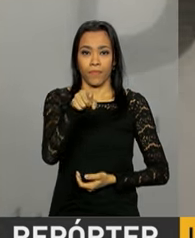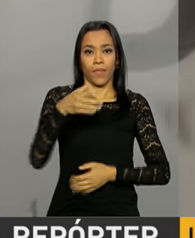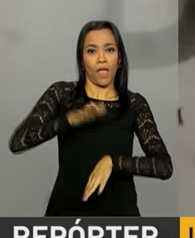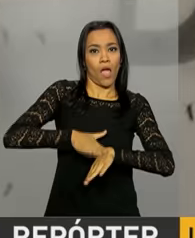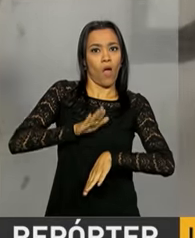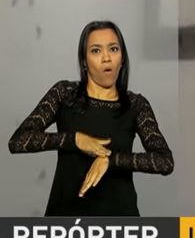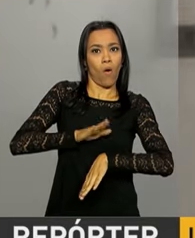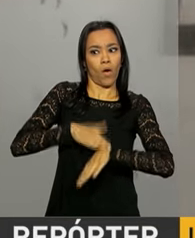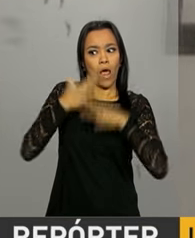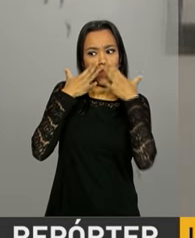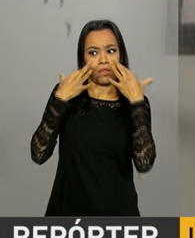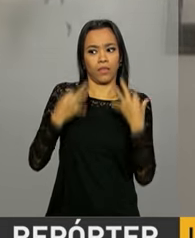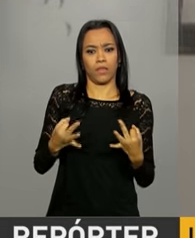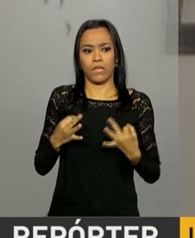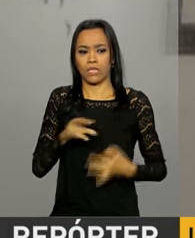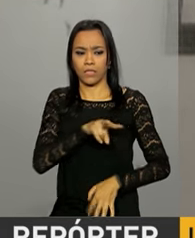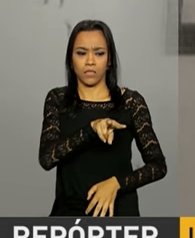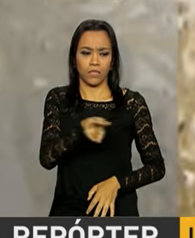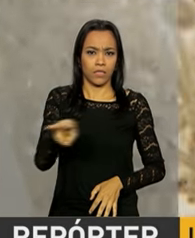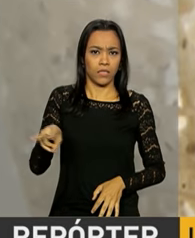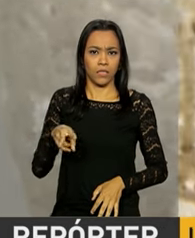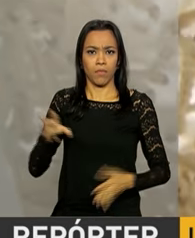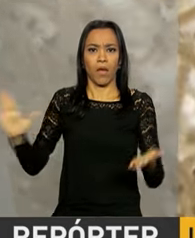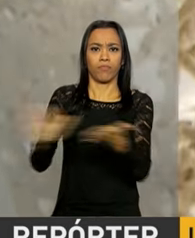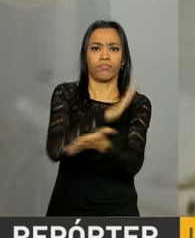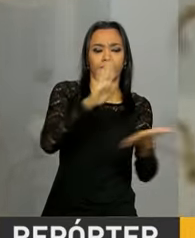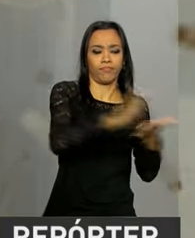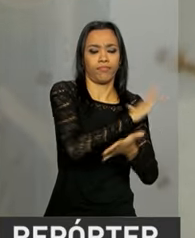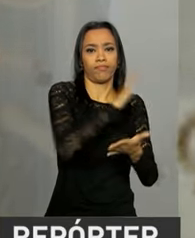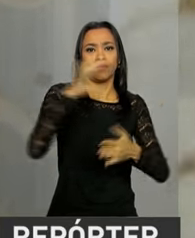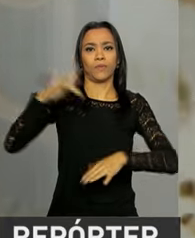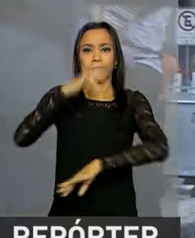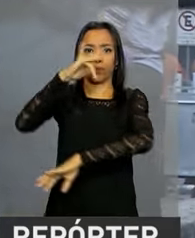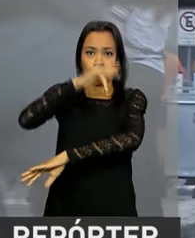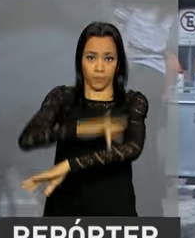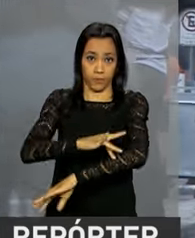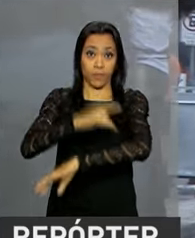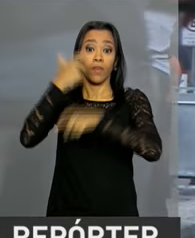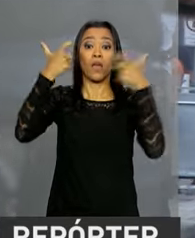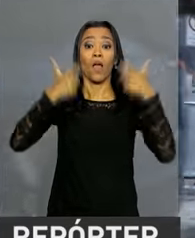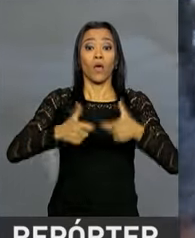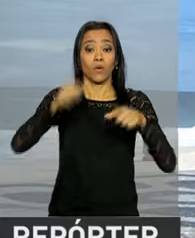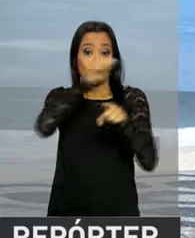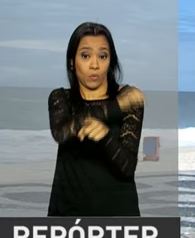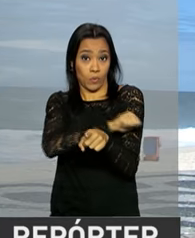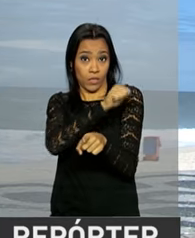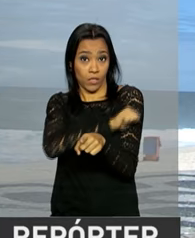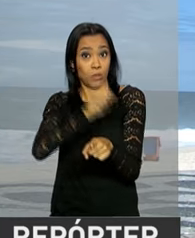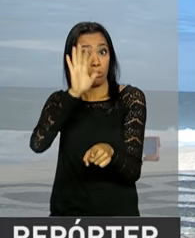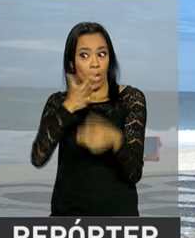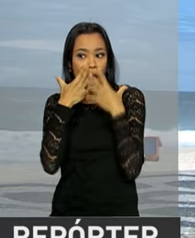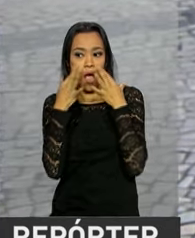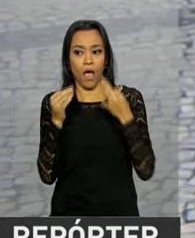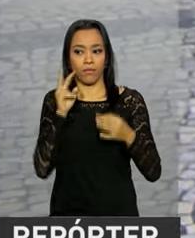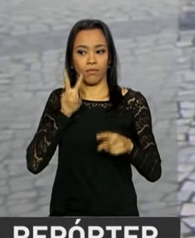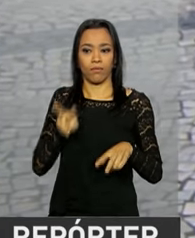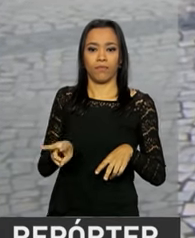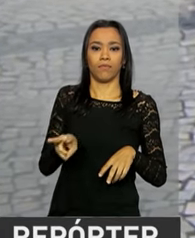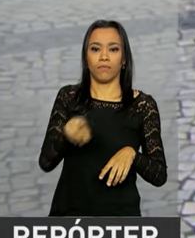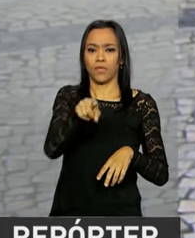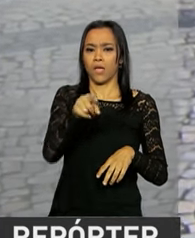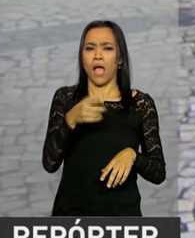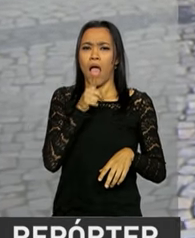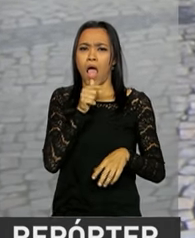É hora de ficar ainda mais alerta no combate ao mosquito Aedes Egipt. No Rio de Janeiro, a população já está de olho. Não